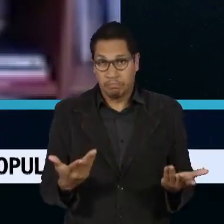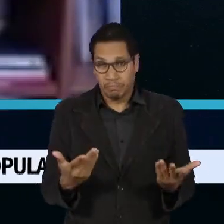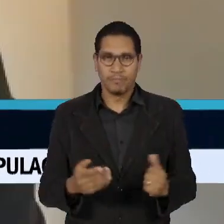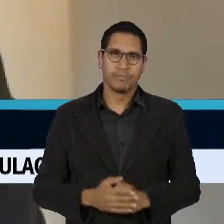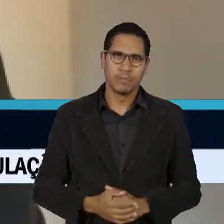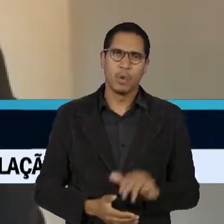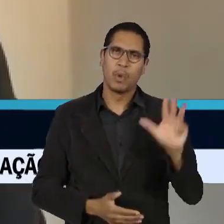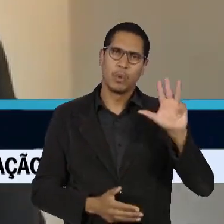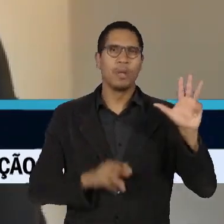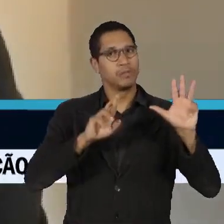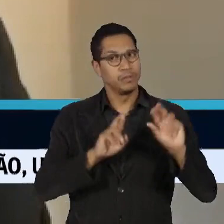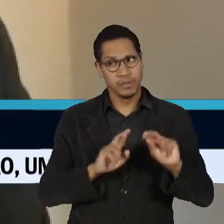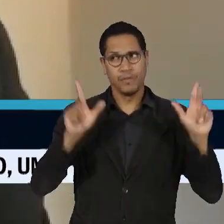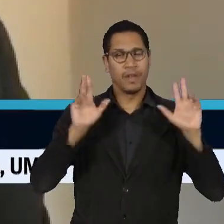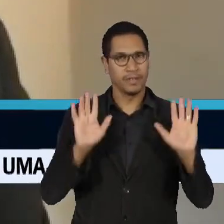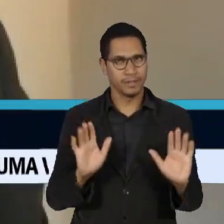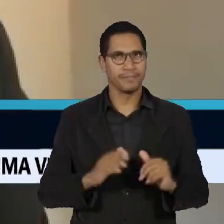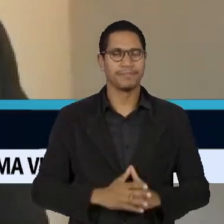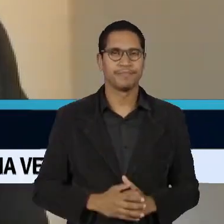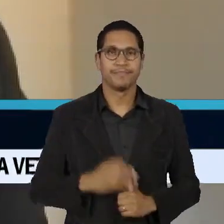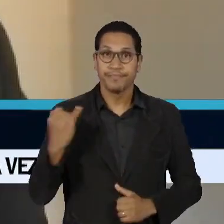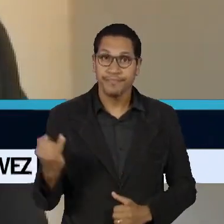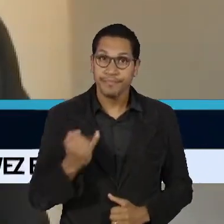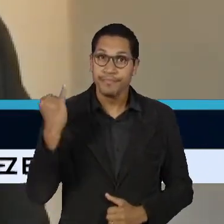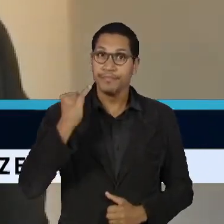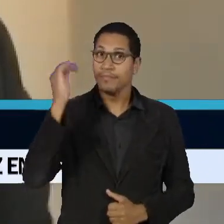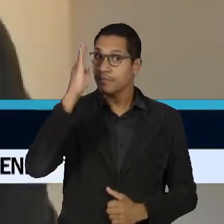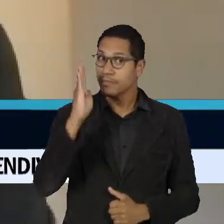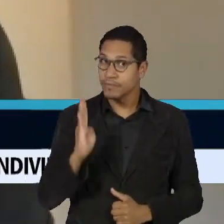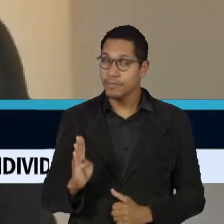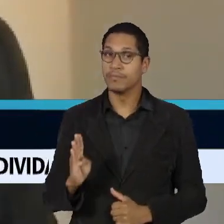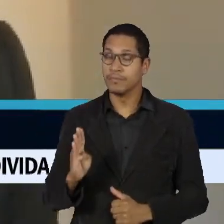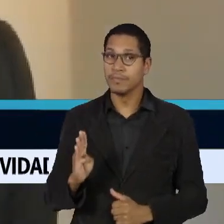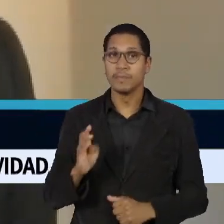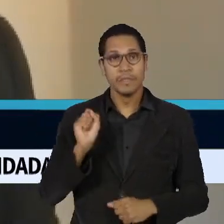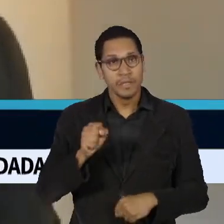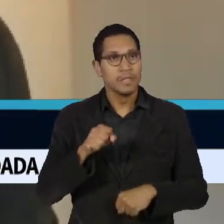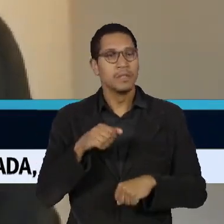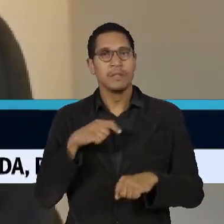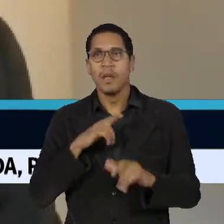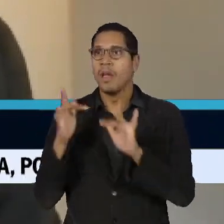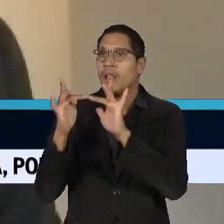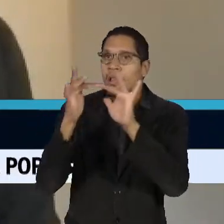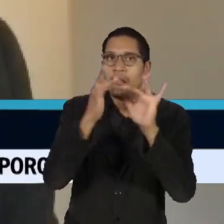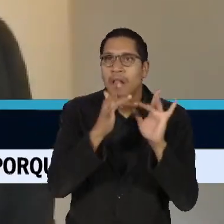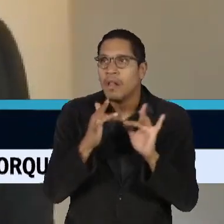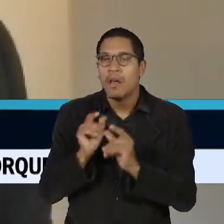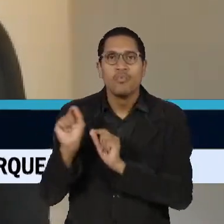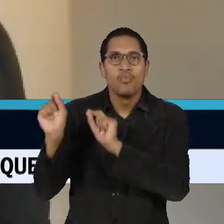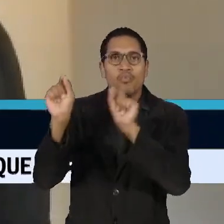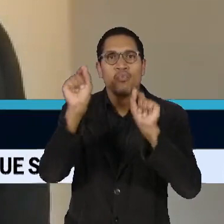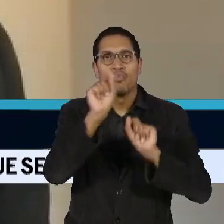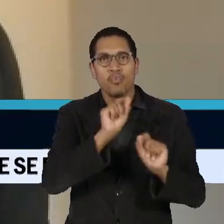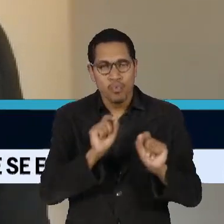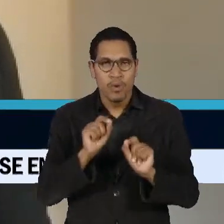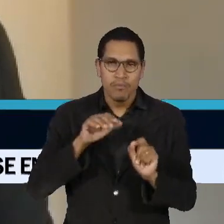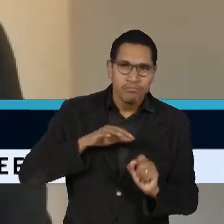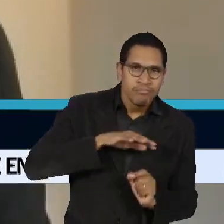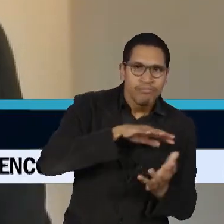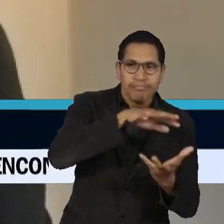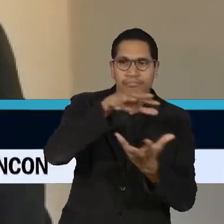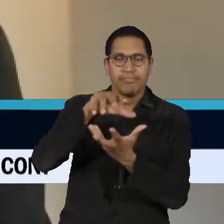o caso do Lula é importante que o Brasil converse com todo mundo que faz parte do sistema internacional